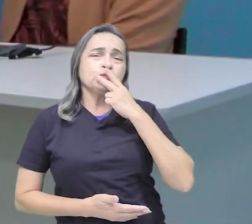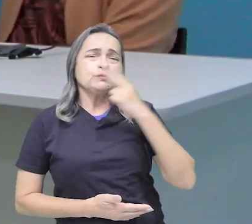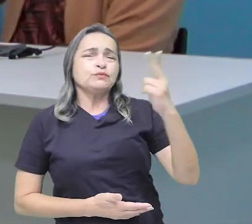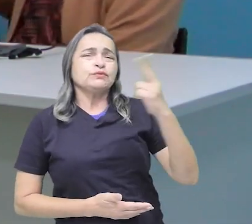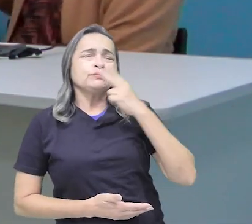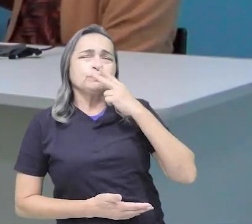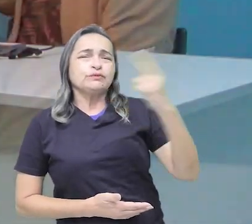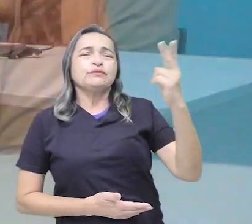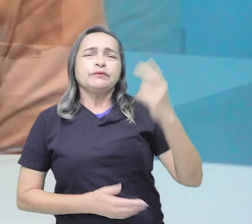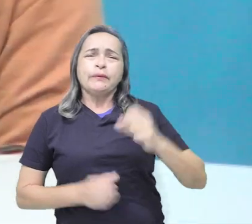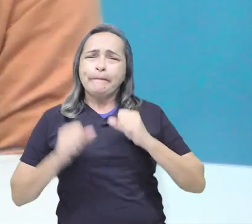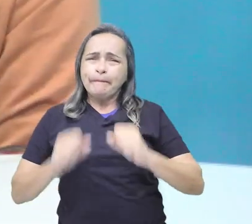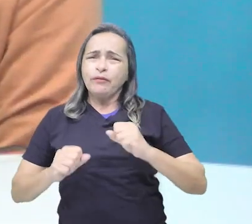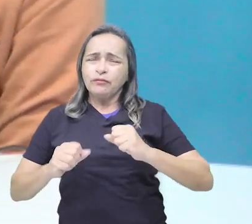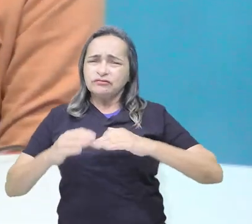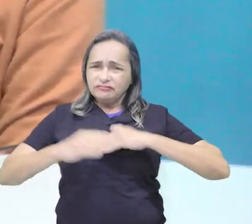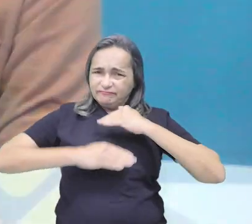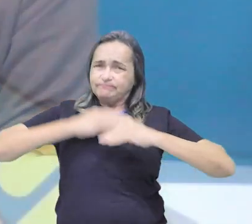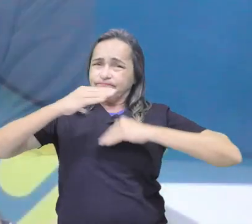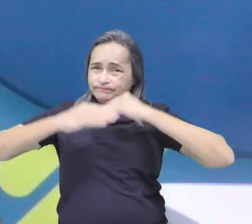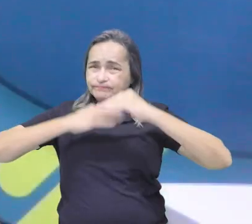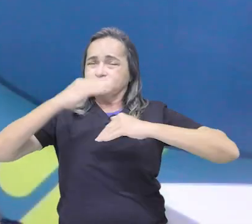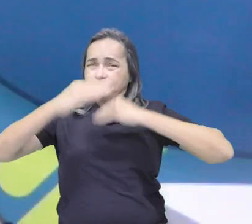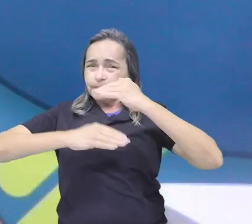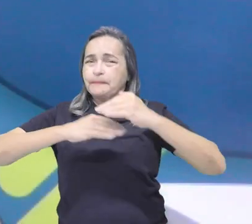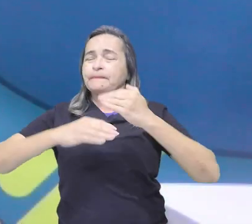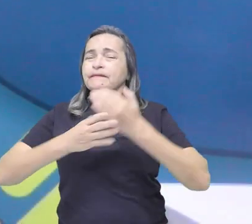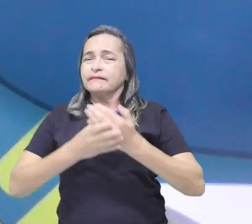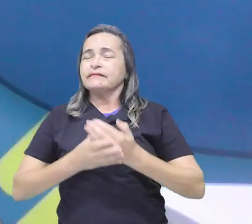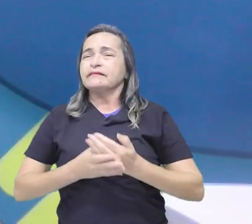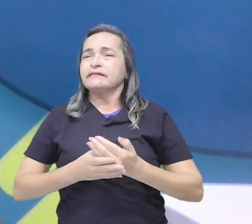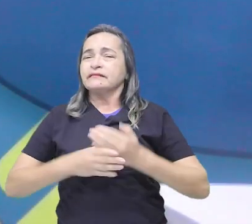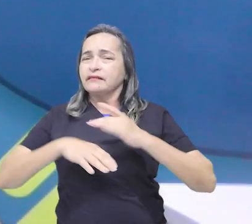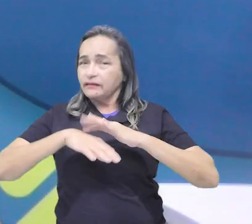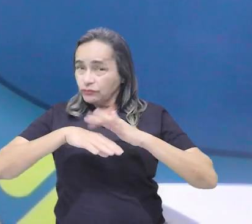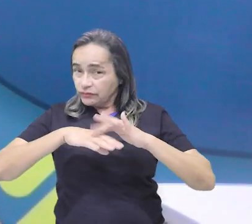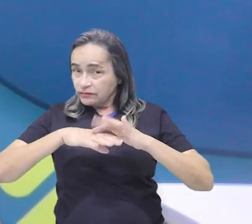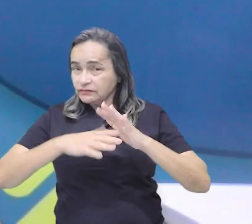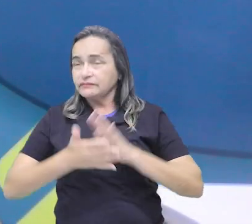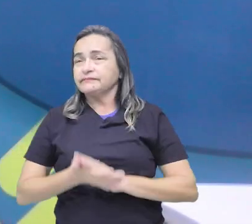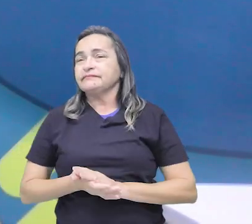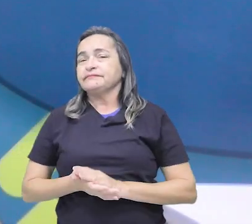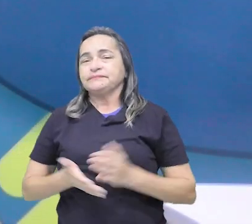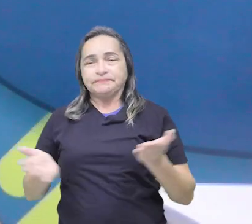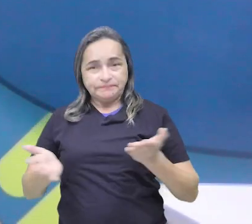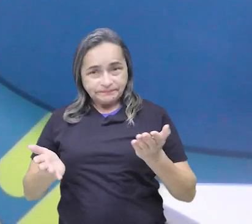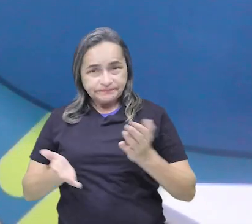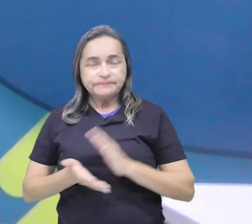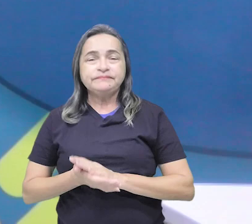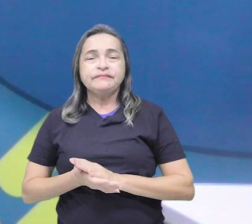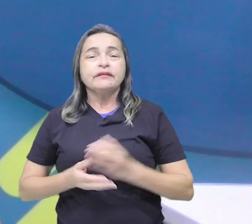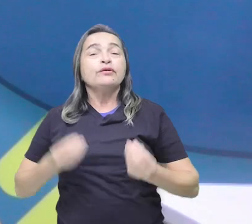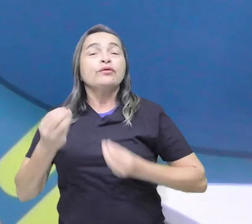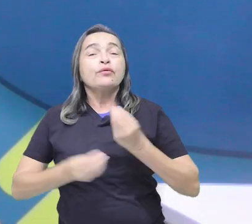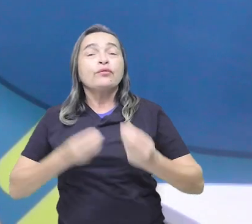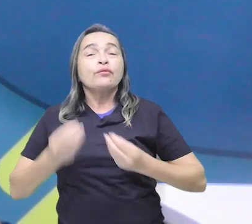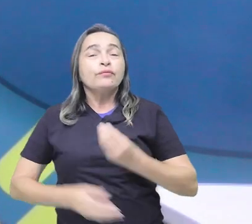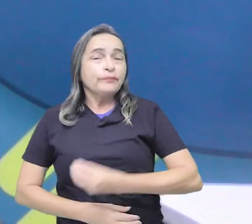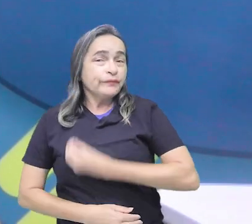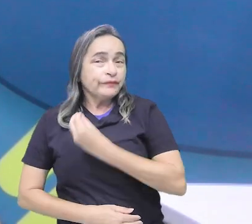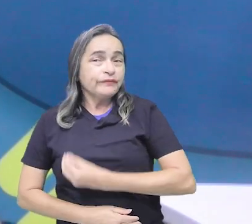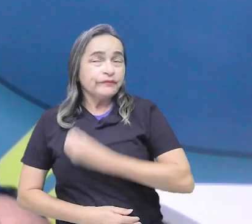antecipar a idade da necessidade desse exame? Eu diria assim, o estilo de vida, e sua pergunta é muito bem feita, ele está